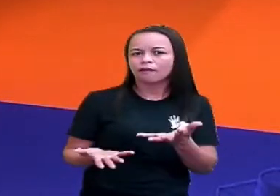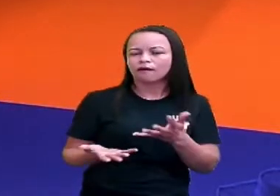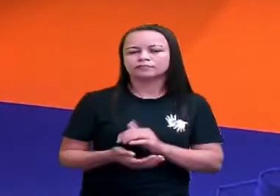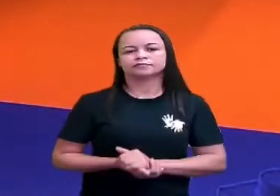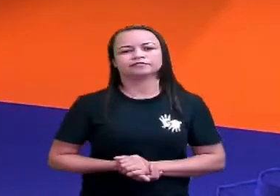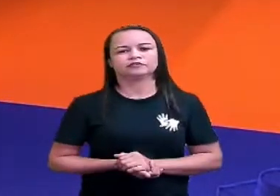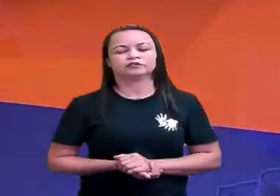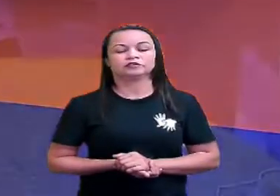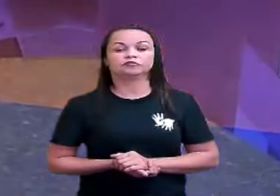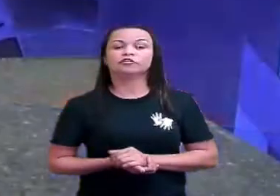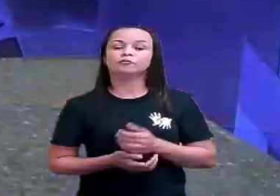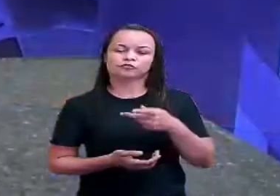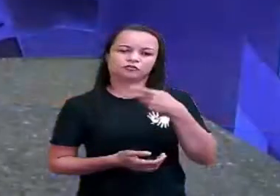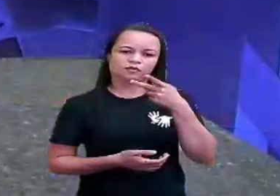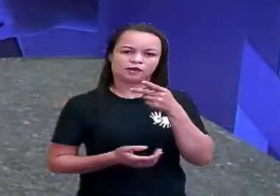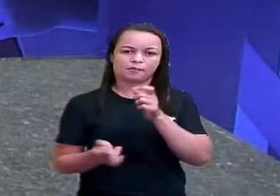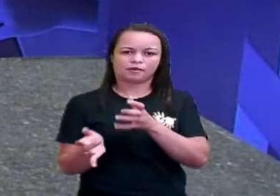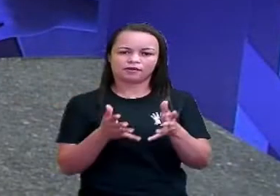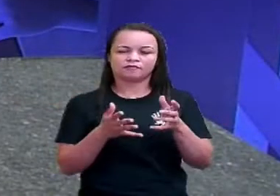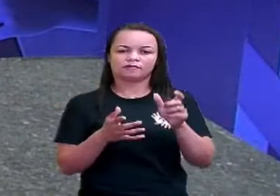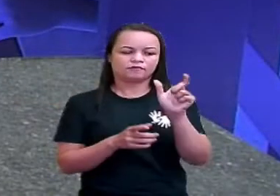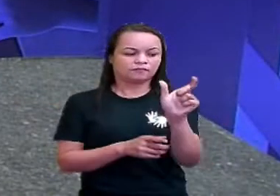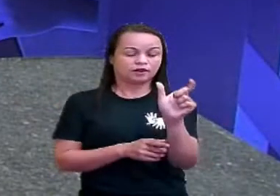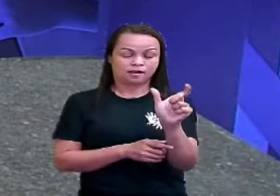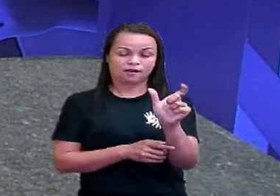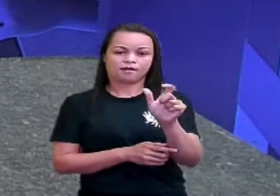a palavra raposa.